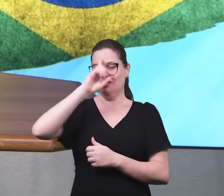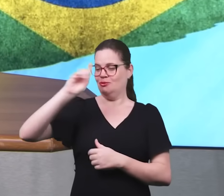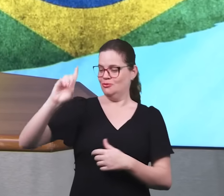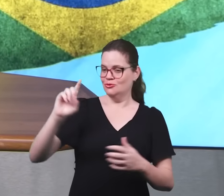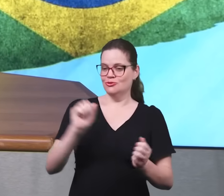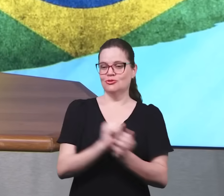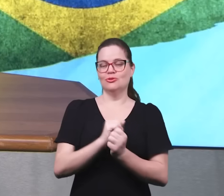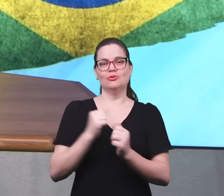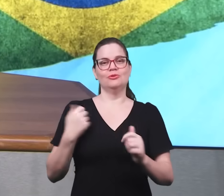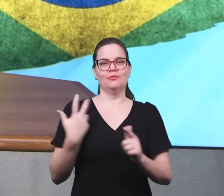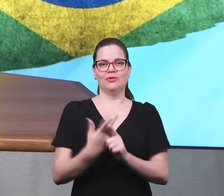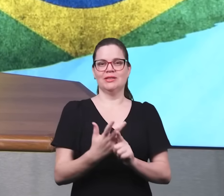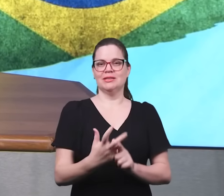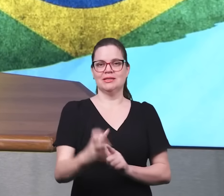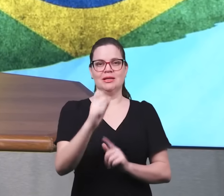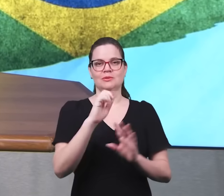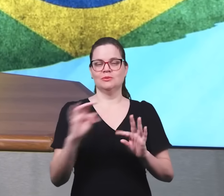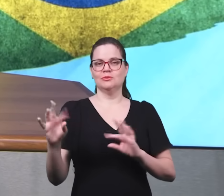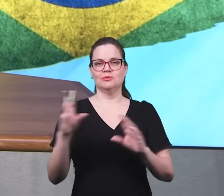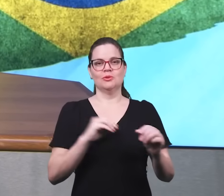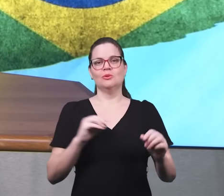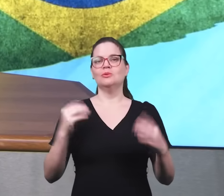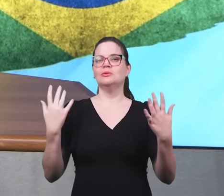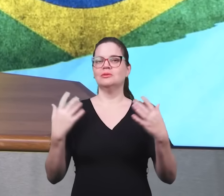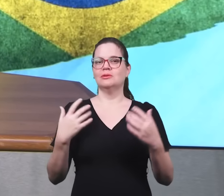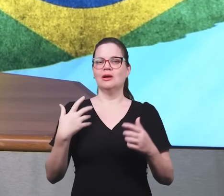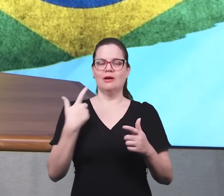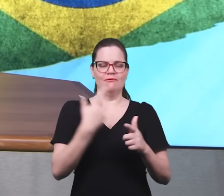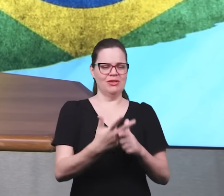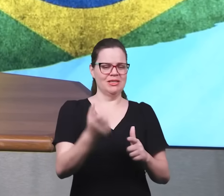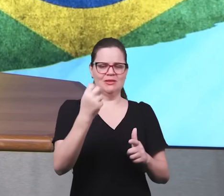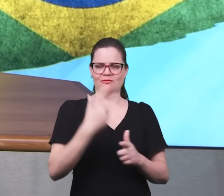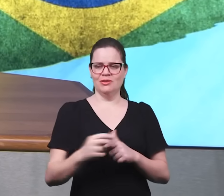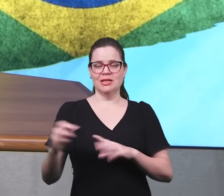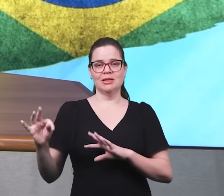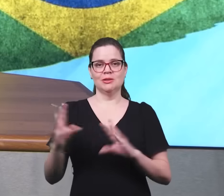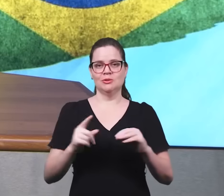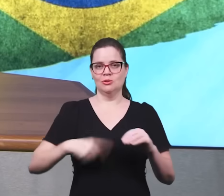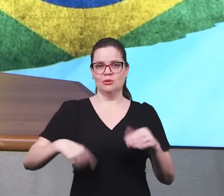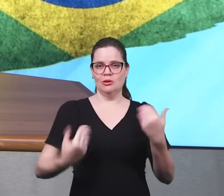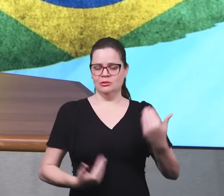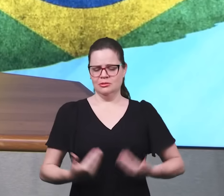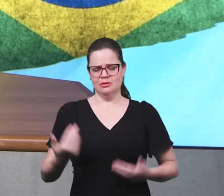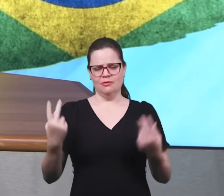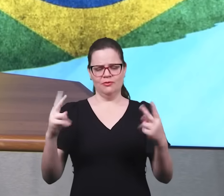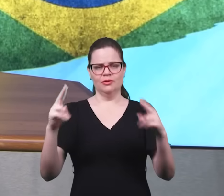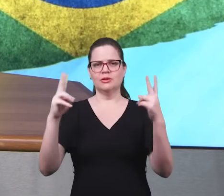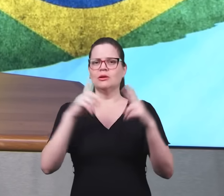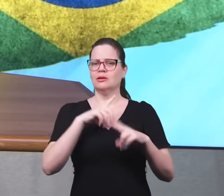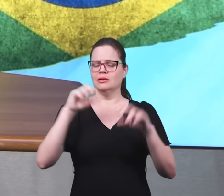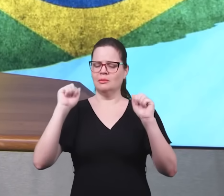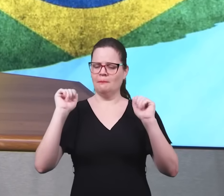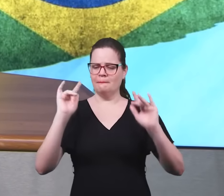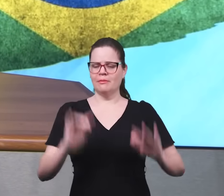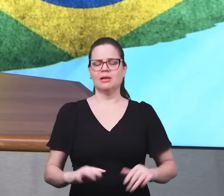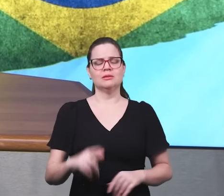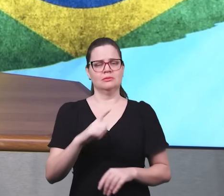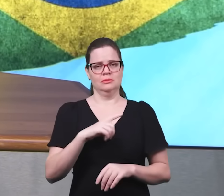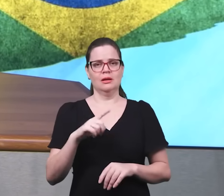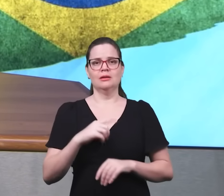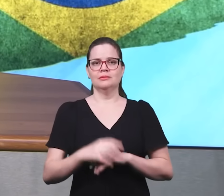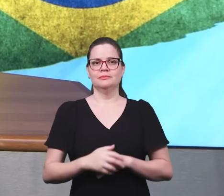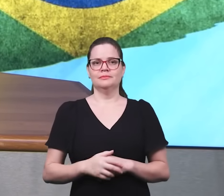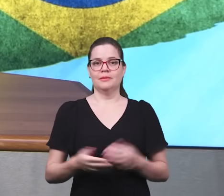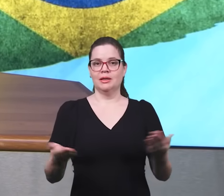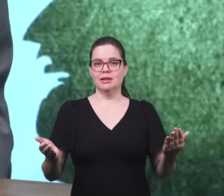Espírito Santo batalhando em nosso favor. A igreja é vitoriosa, a igreja ela é abençoada. E dessas